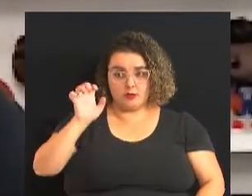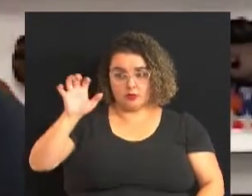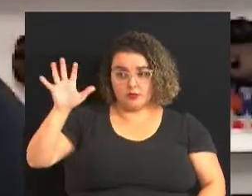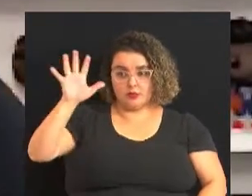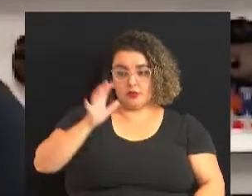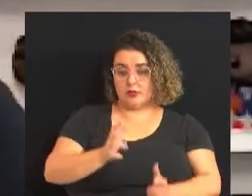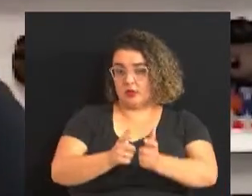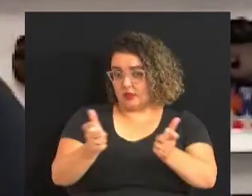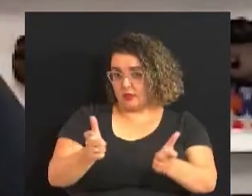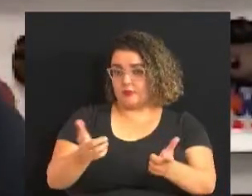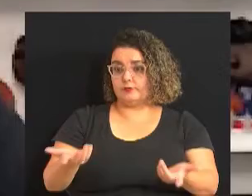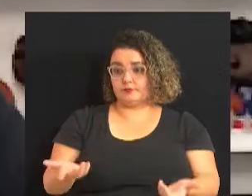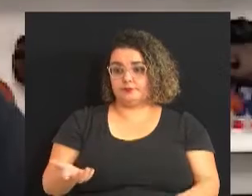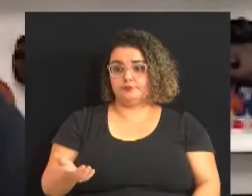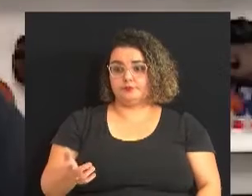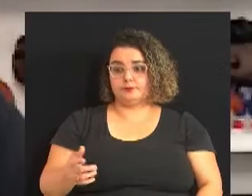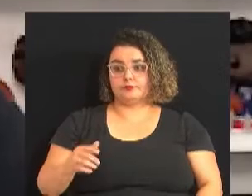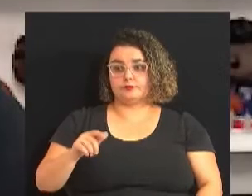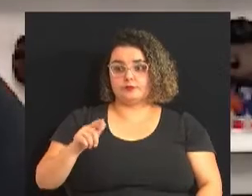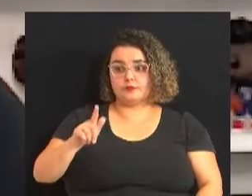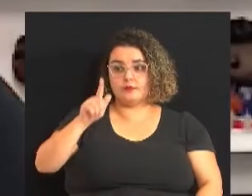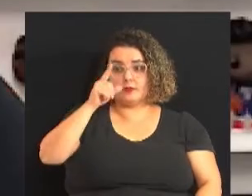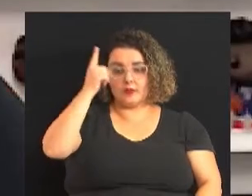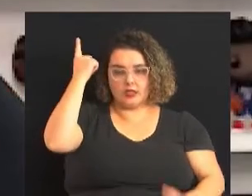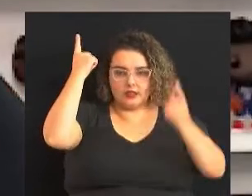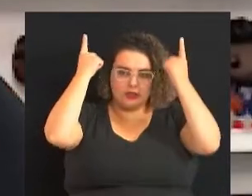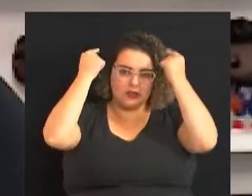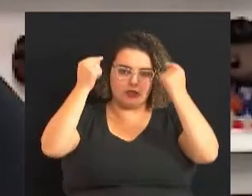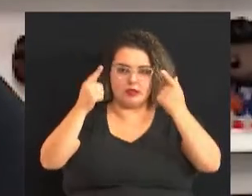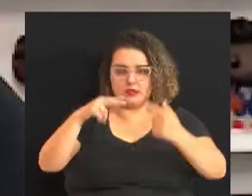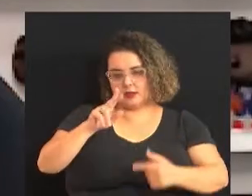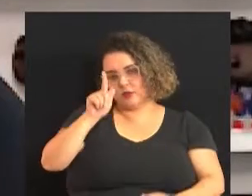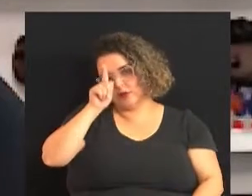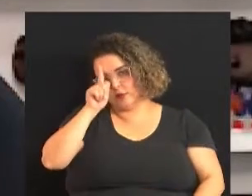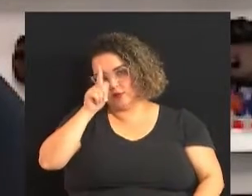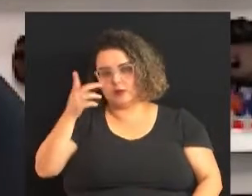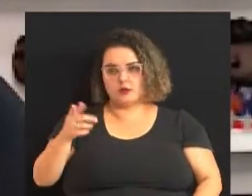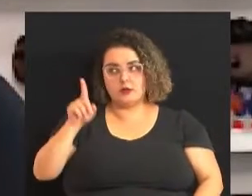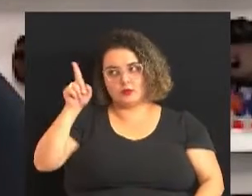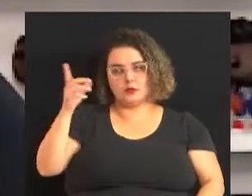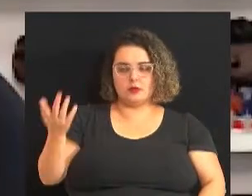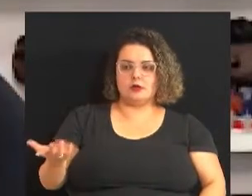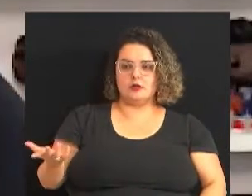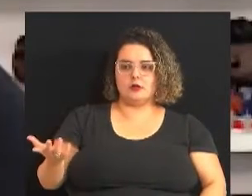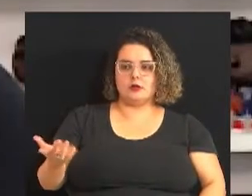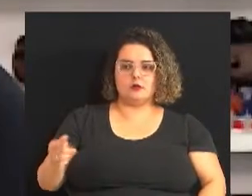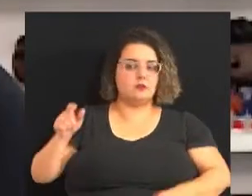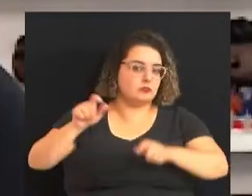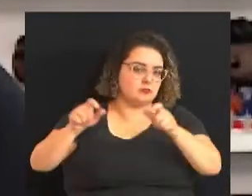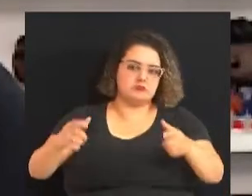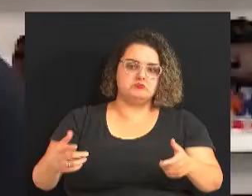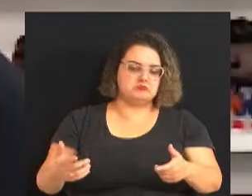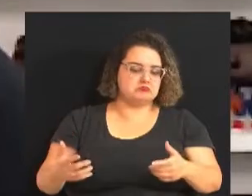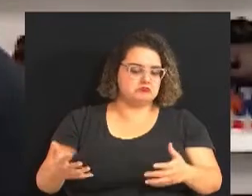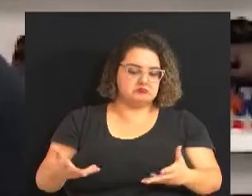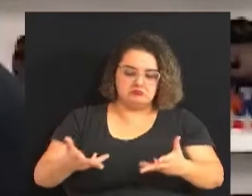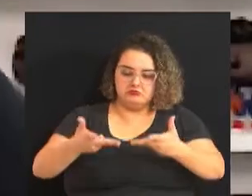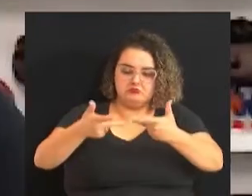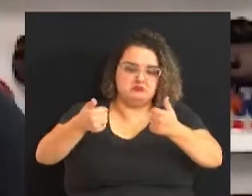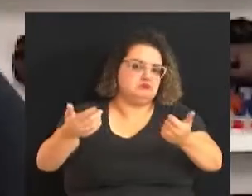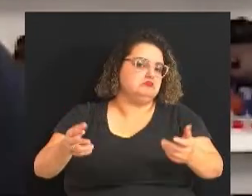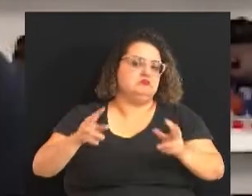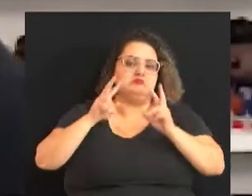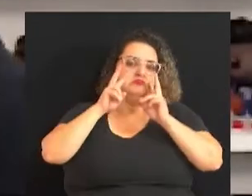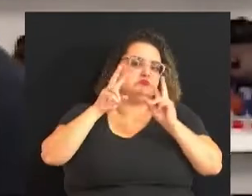equipes. É um cara que joga na Grécia, no AEK. E então, assim, são caras que fizeram jogos